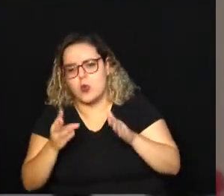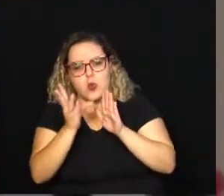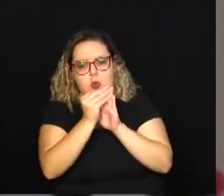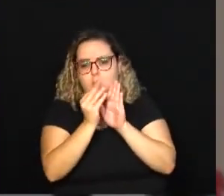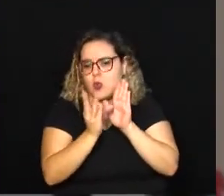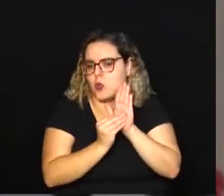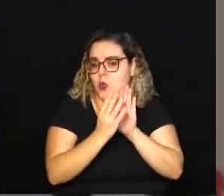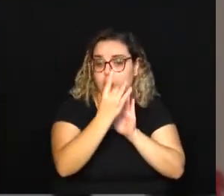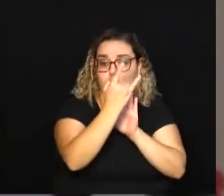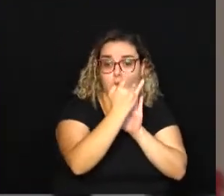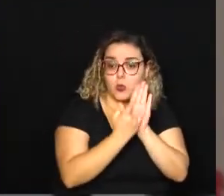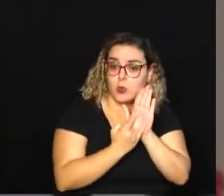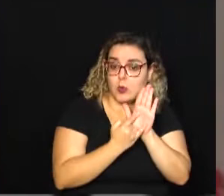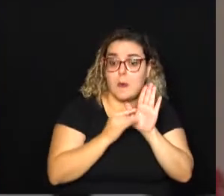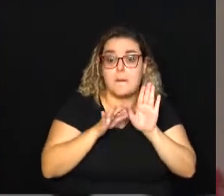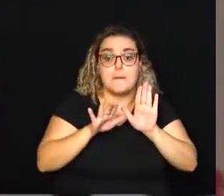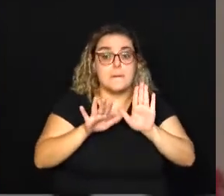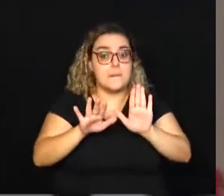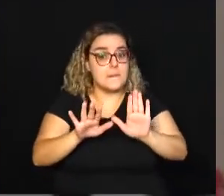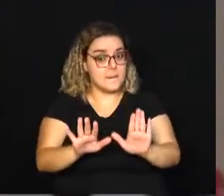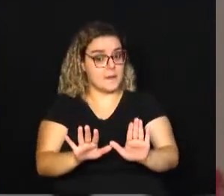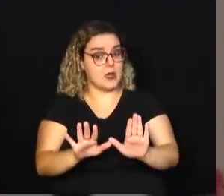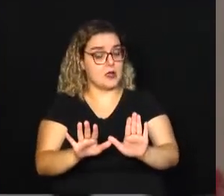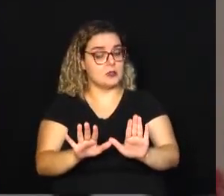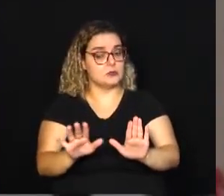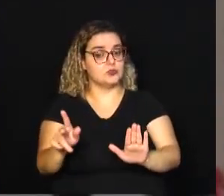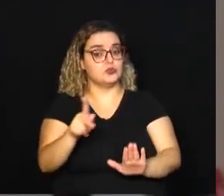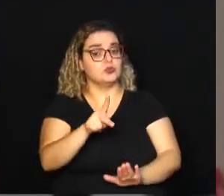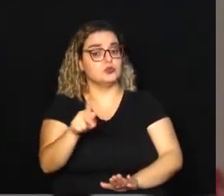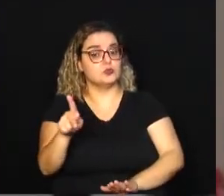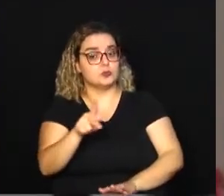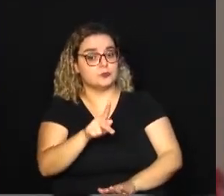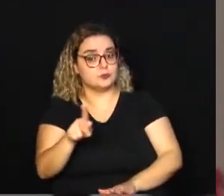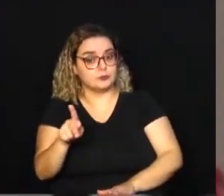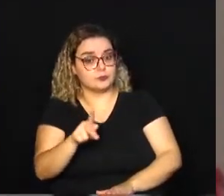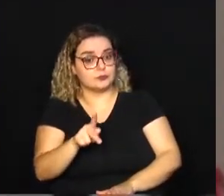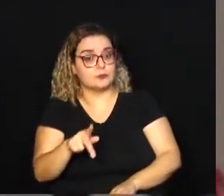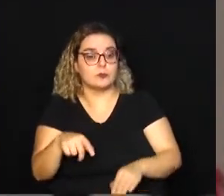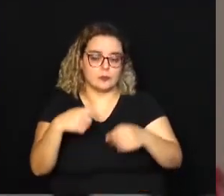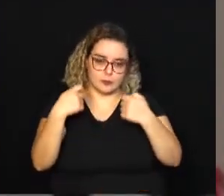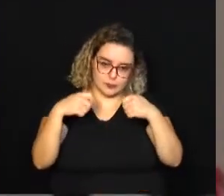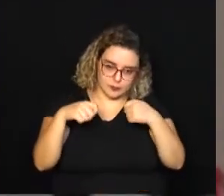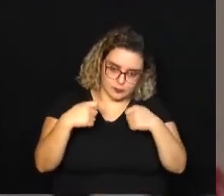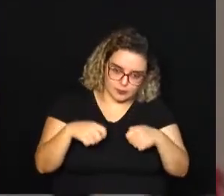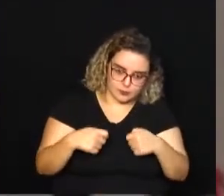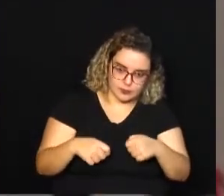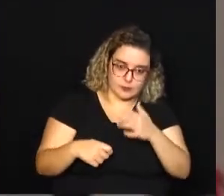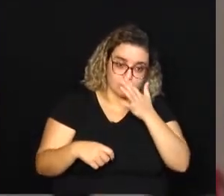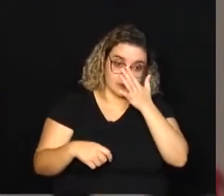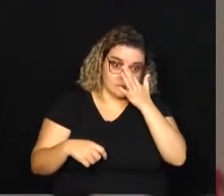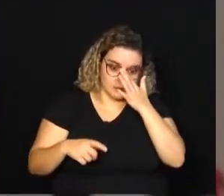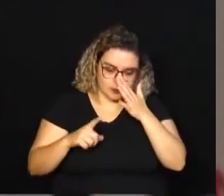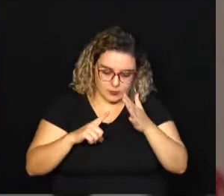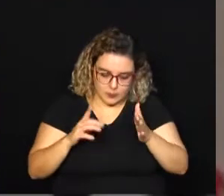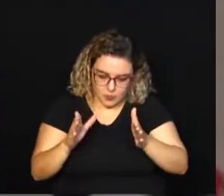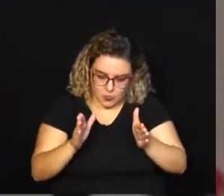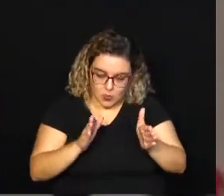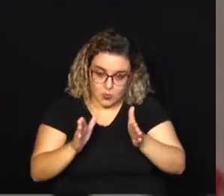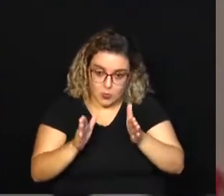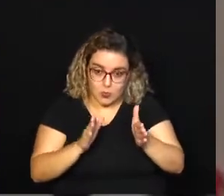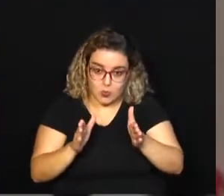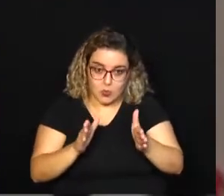curricular. Mas, para isso, os professores teriam que ter um tempo para